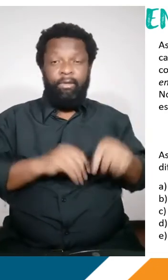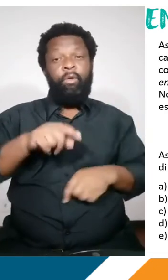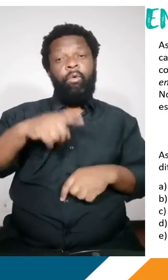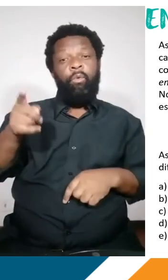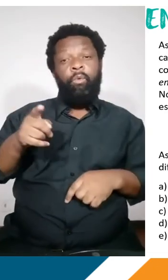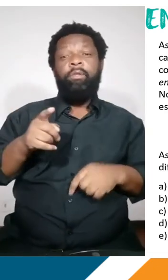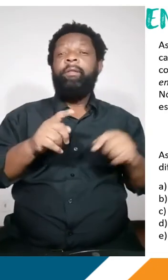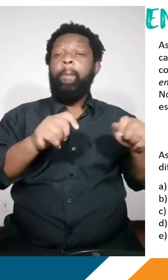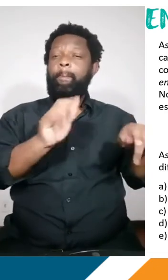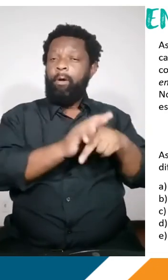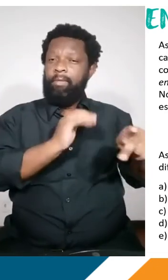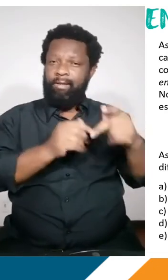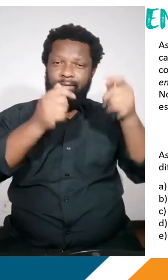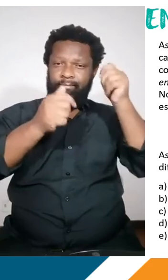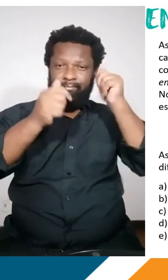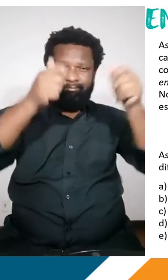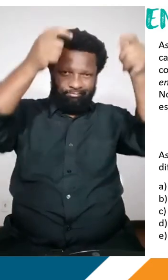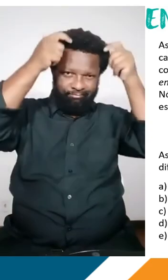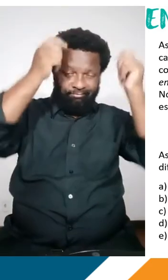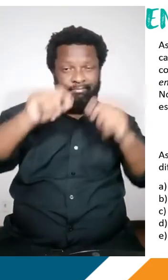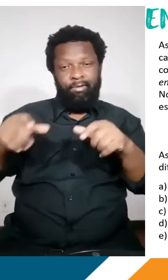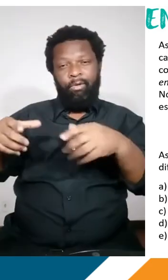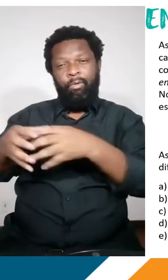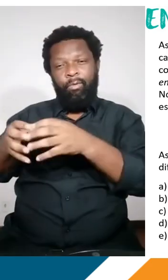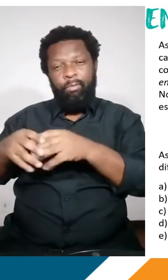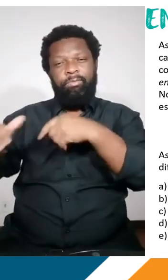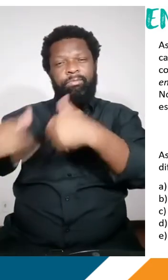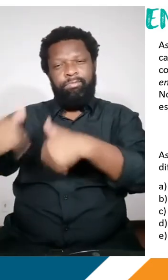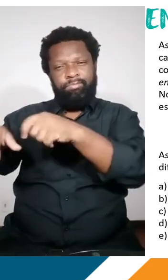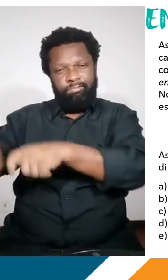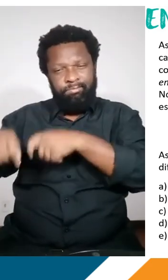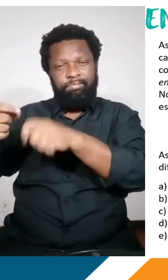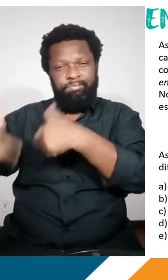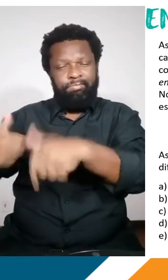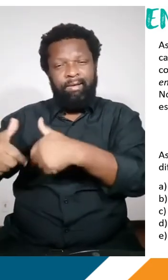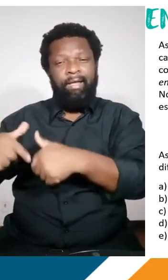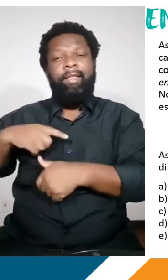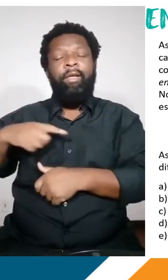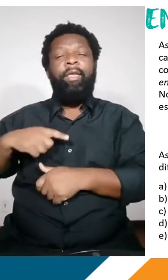9-hidroxidec-2-enoico, esse produzido pela rainha, e as operárias